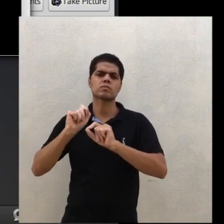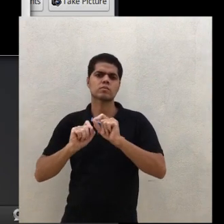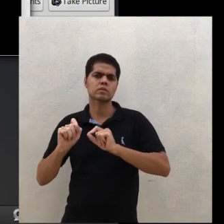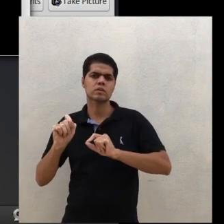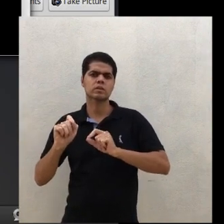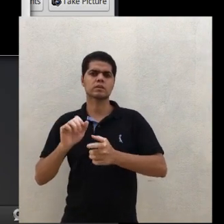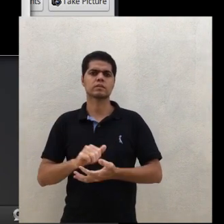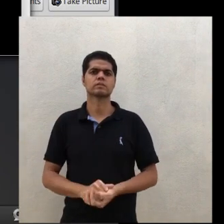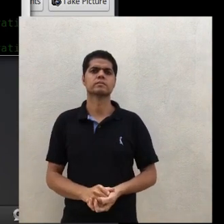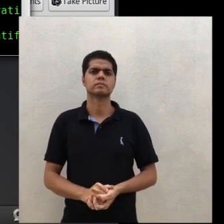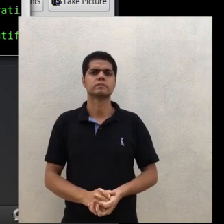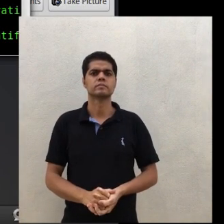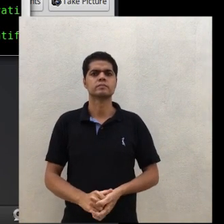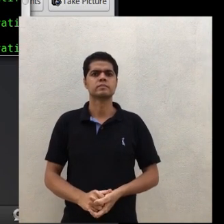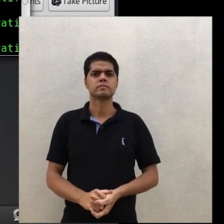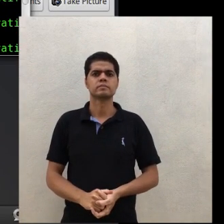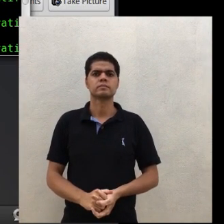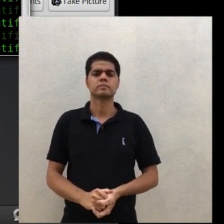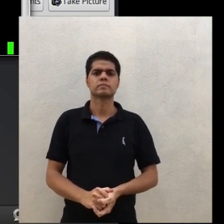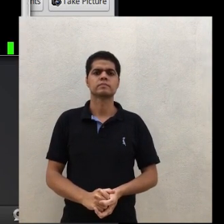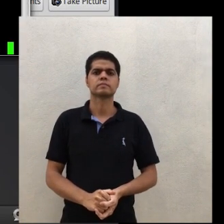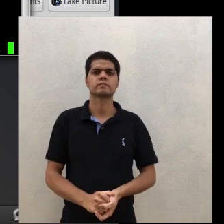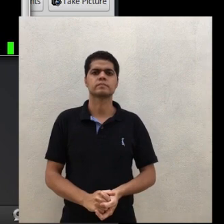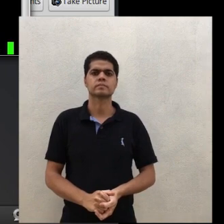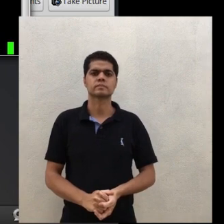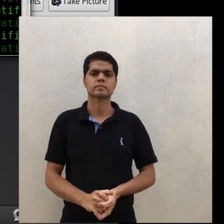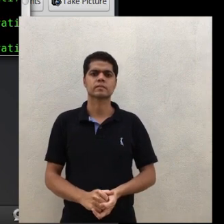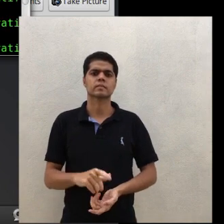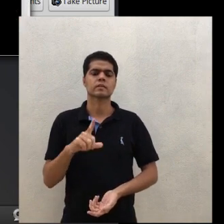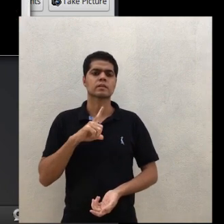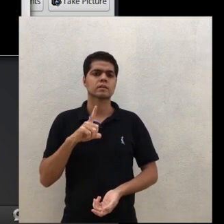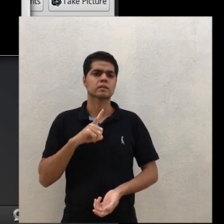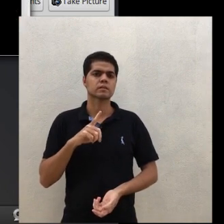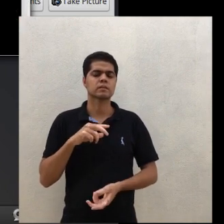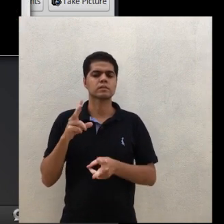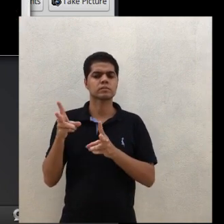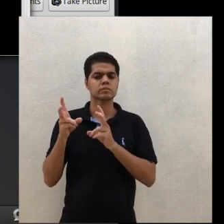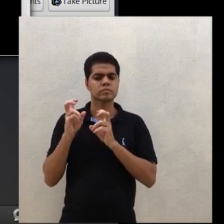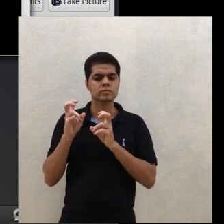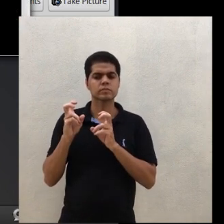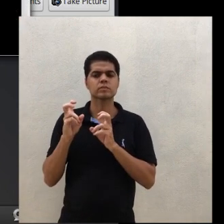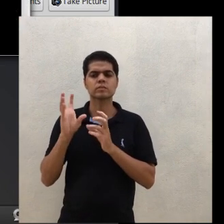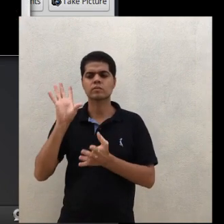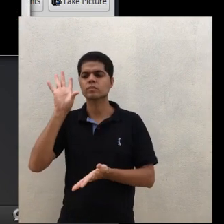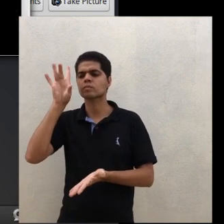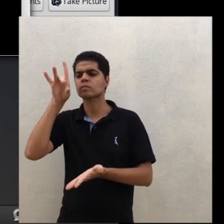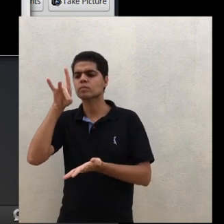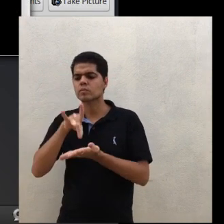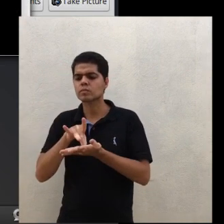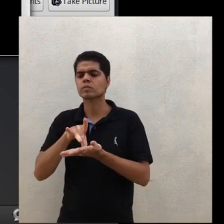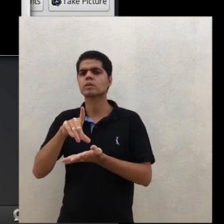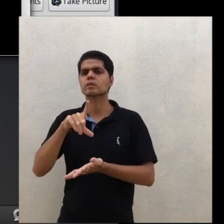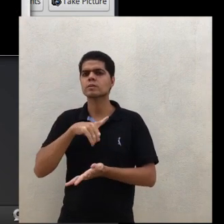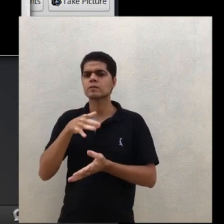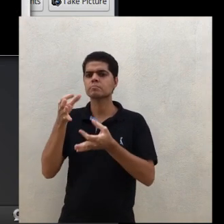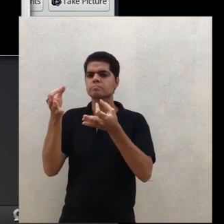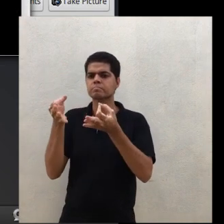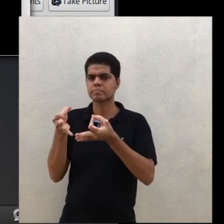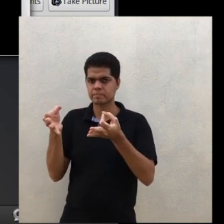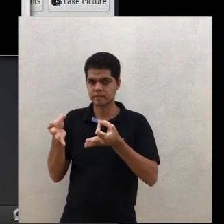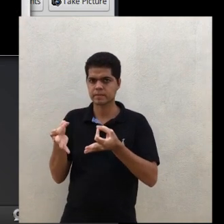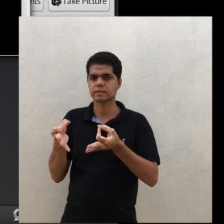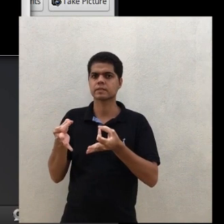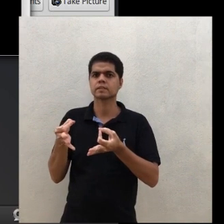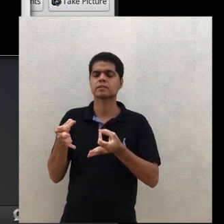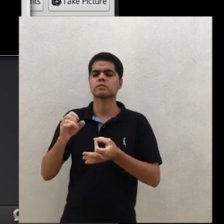quando eu executei o JFuzzyLogic, eu tenho esse JFuzzyLogic, né? Eu